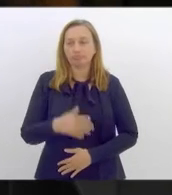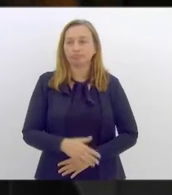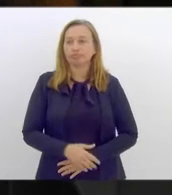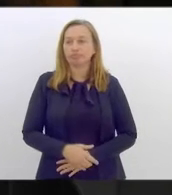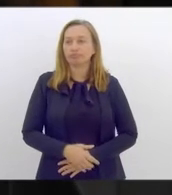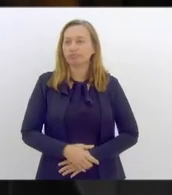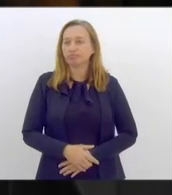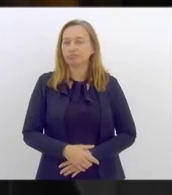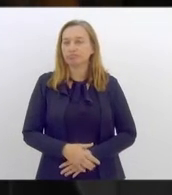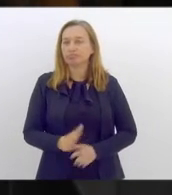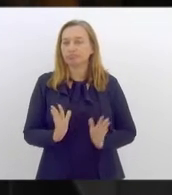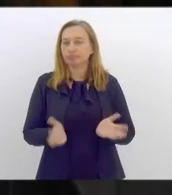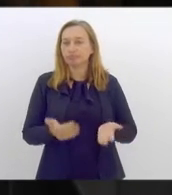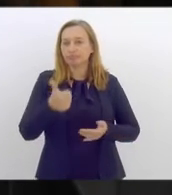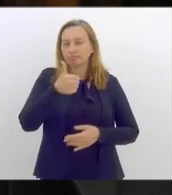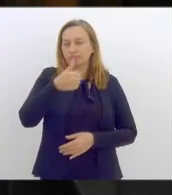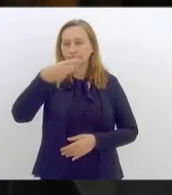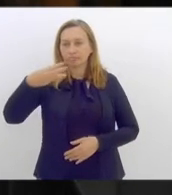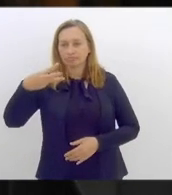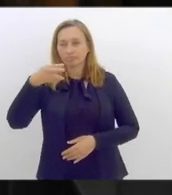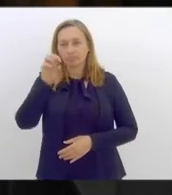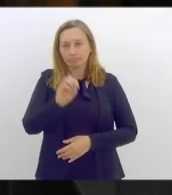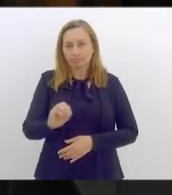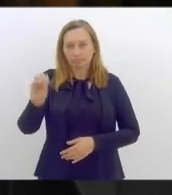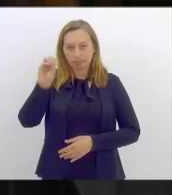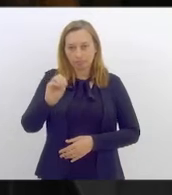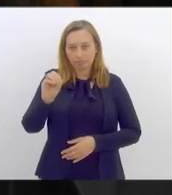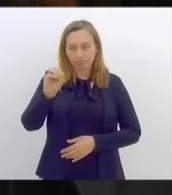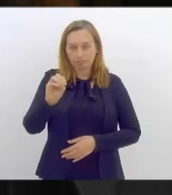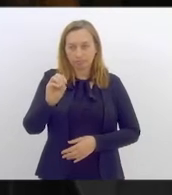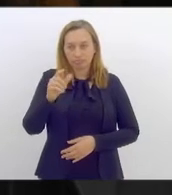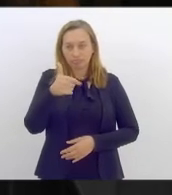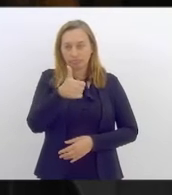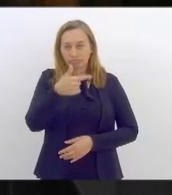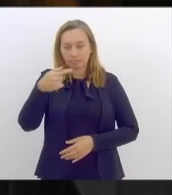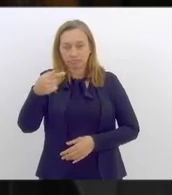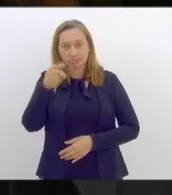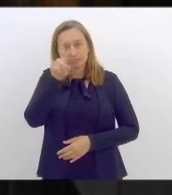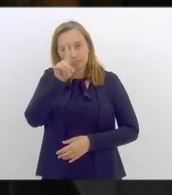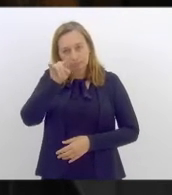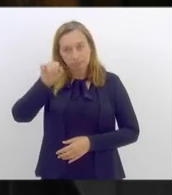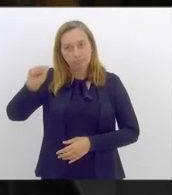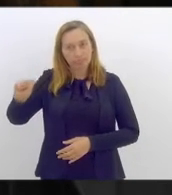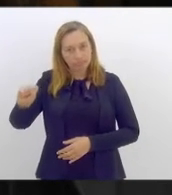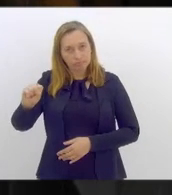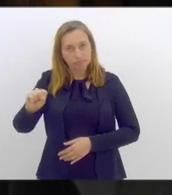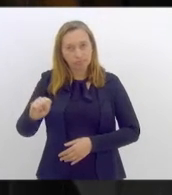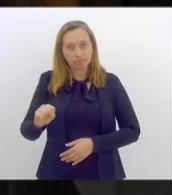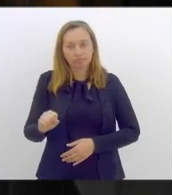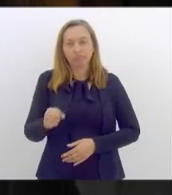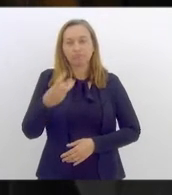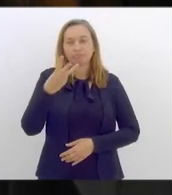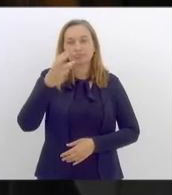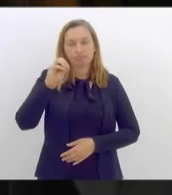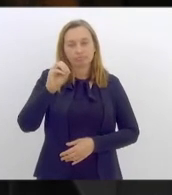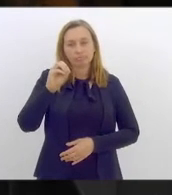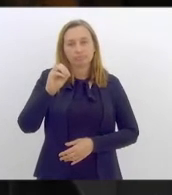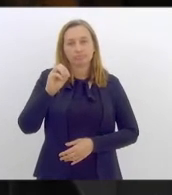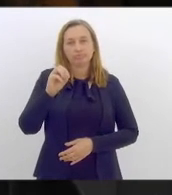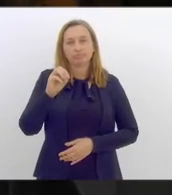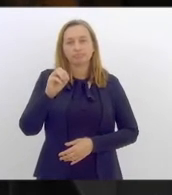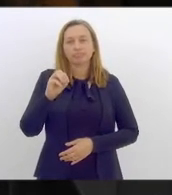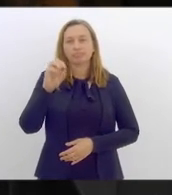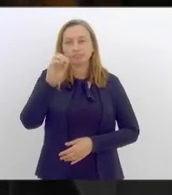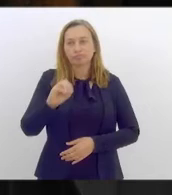hoje é 13 de outubro há 17 dias de 30 de Outubro